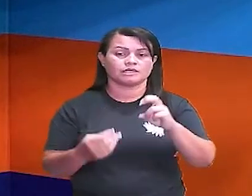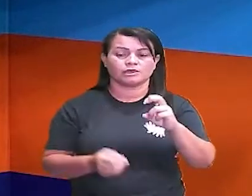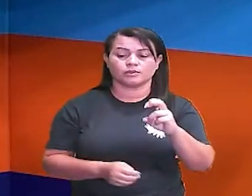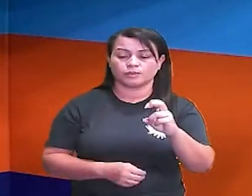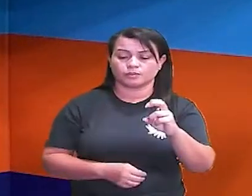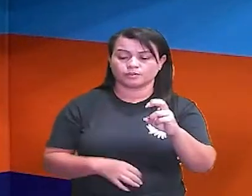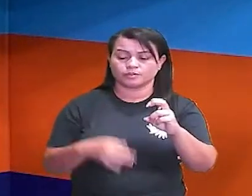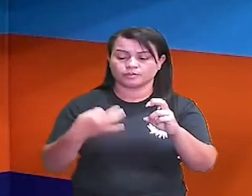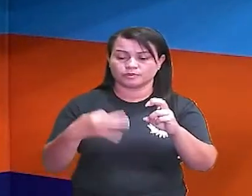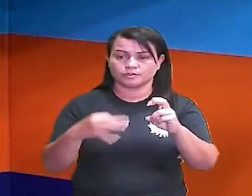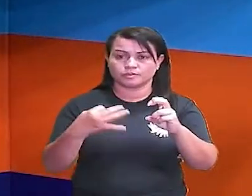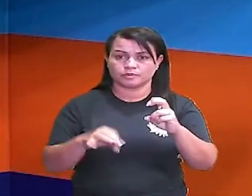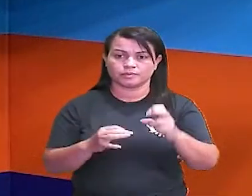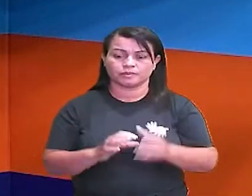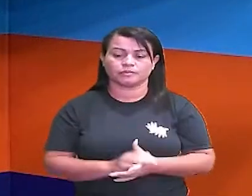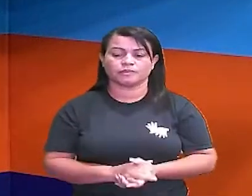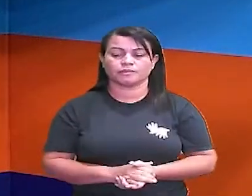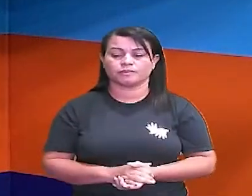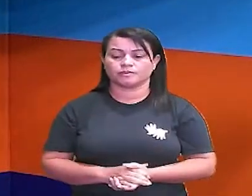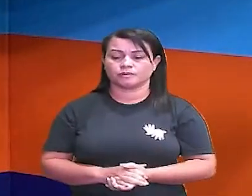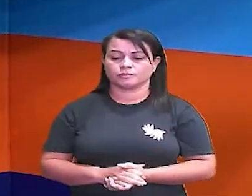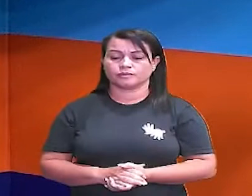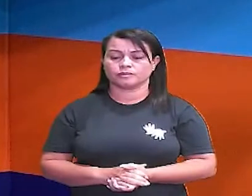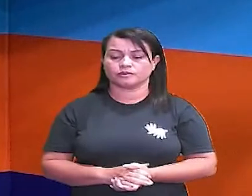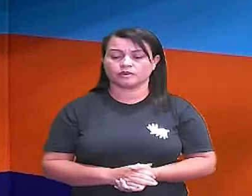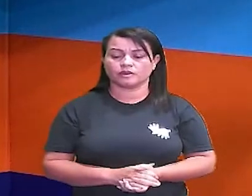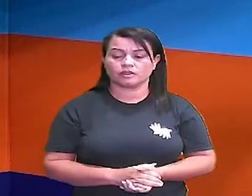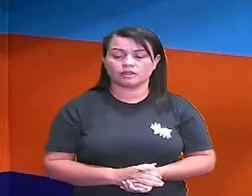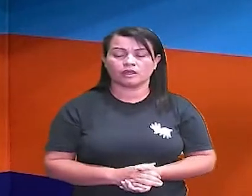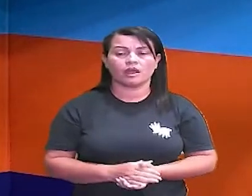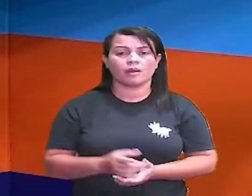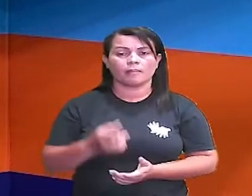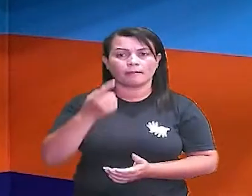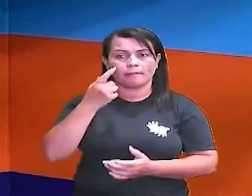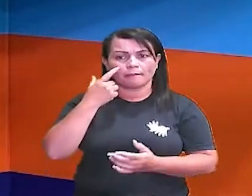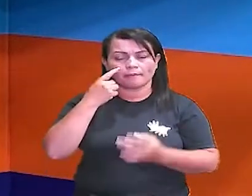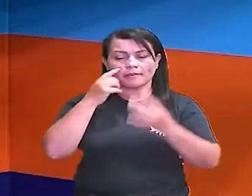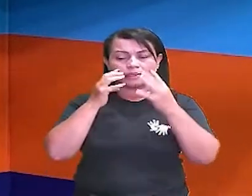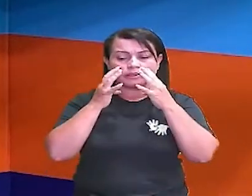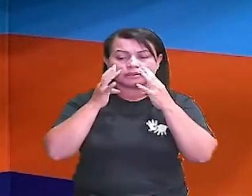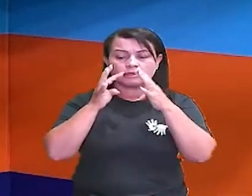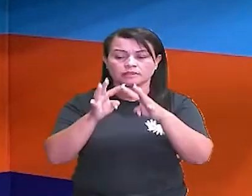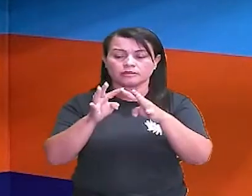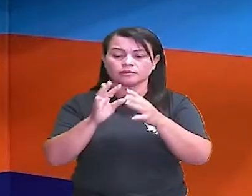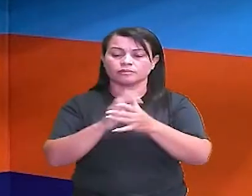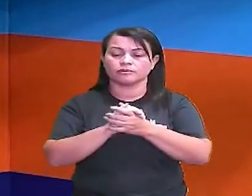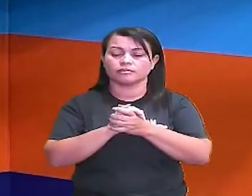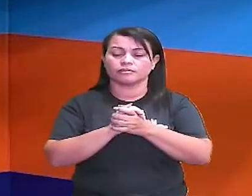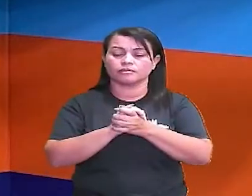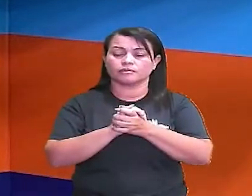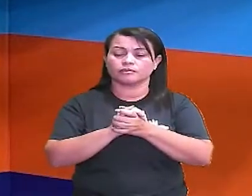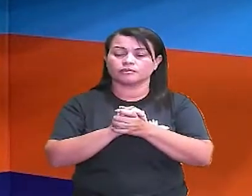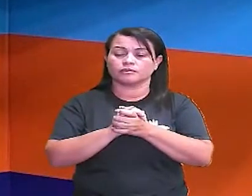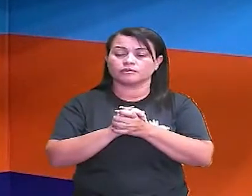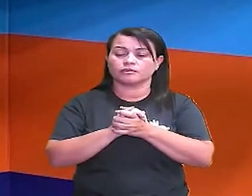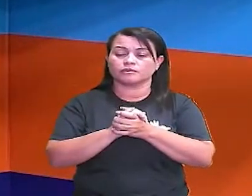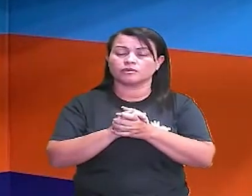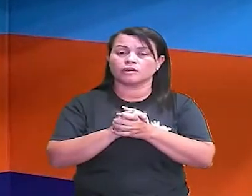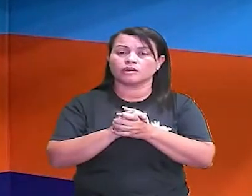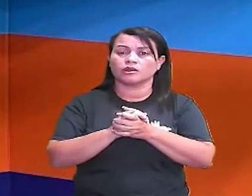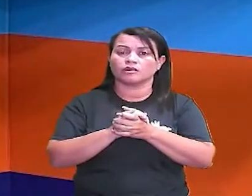5. Tá certo, gente? Ó, preste atenção agora, tá? Ó,